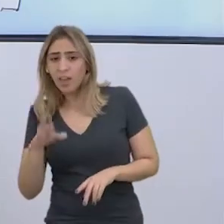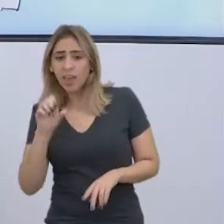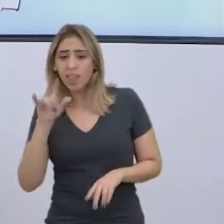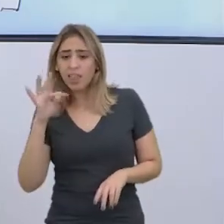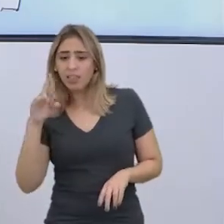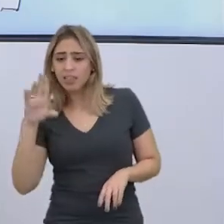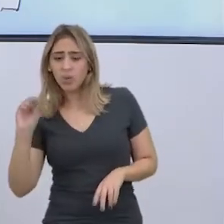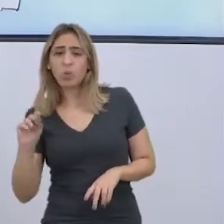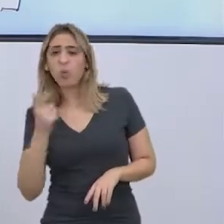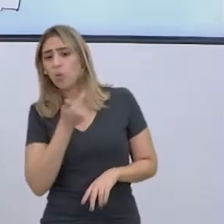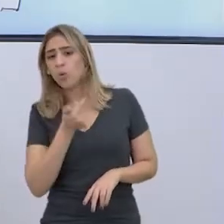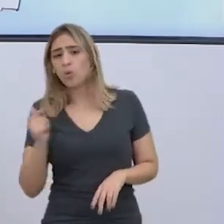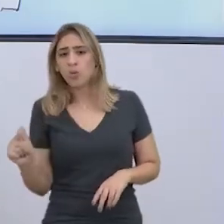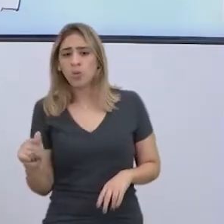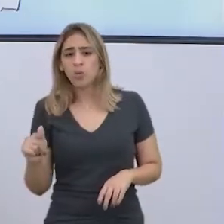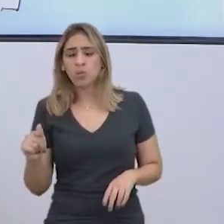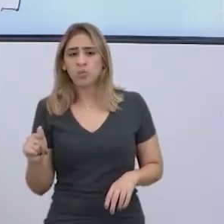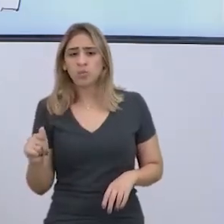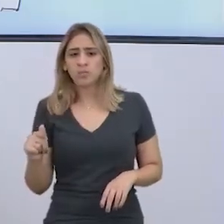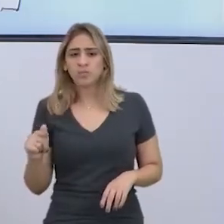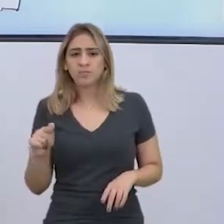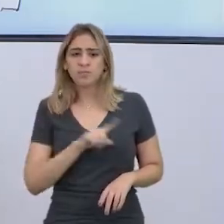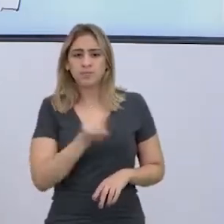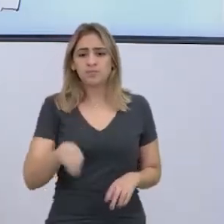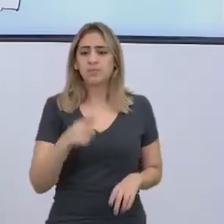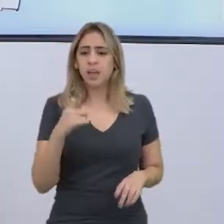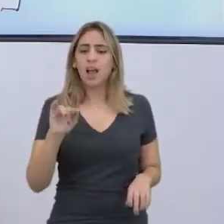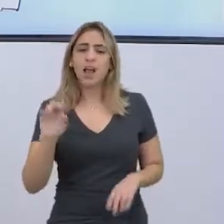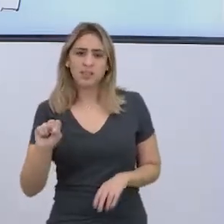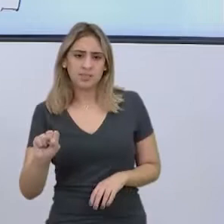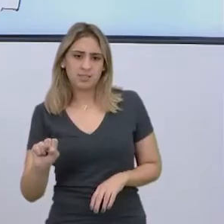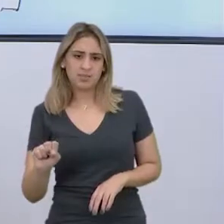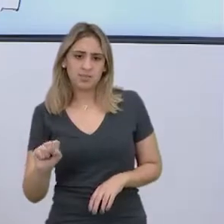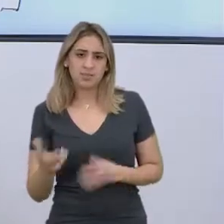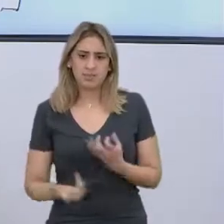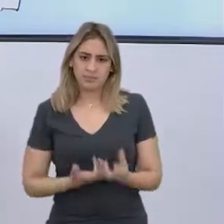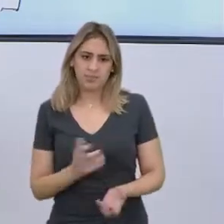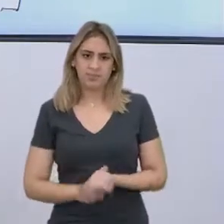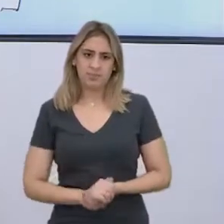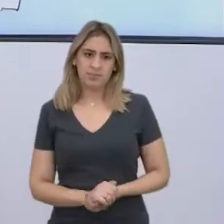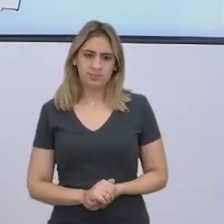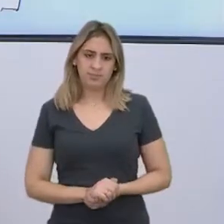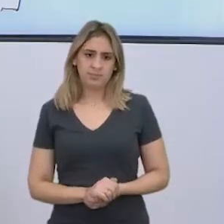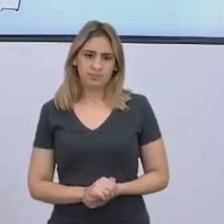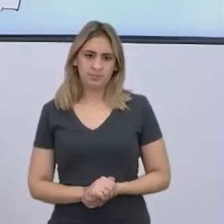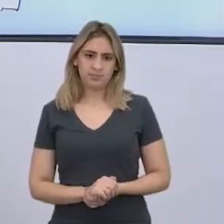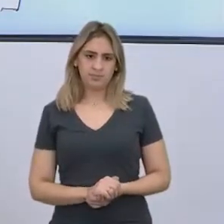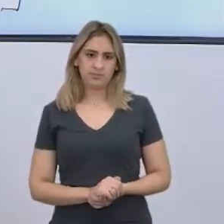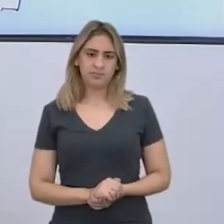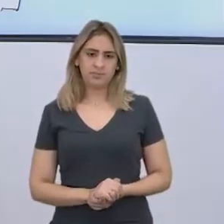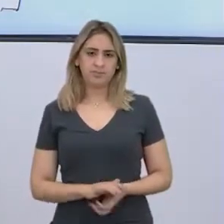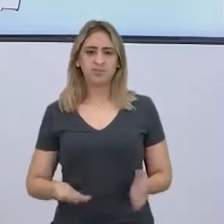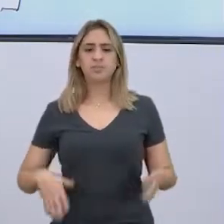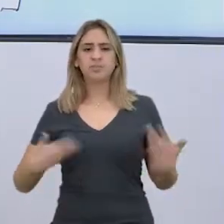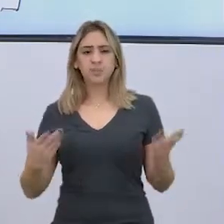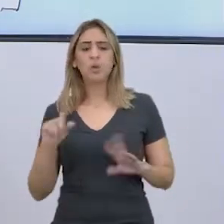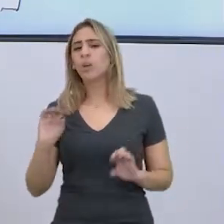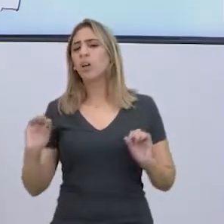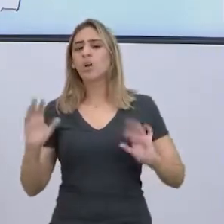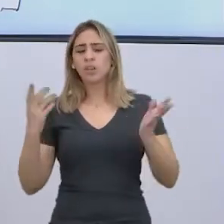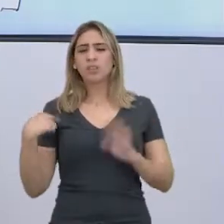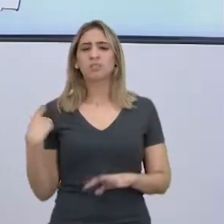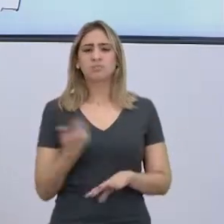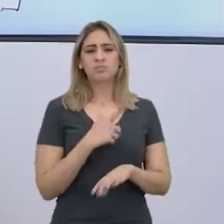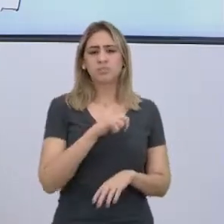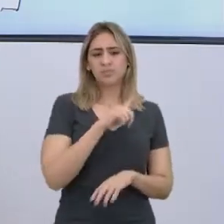e o outro é por gás. Isso, né? Então, o que acontece? A